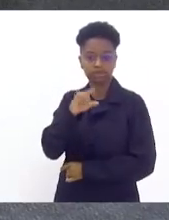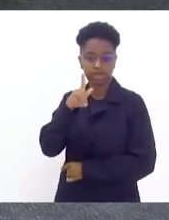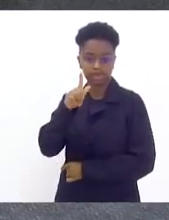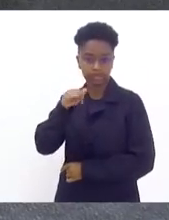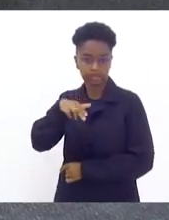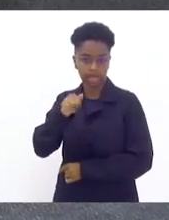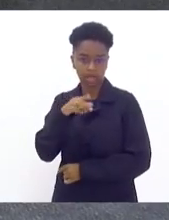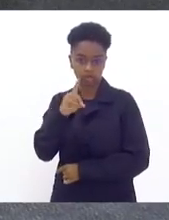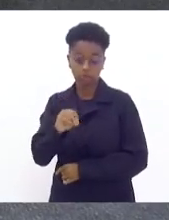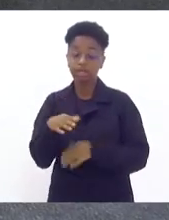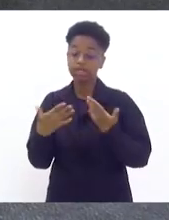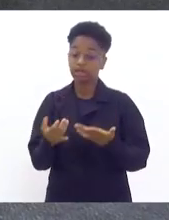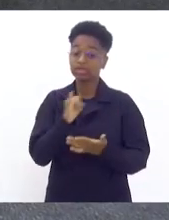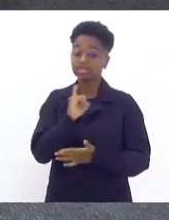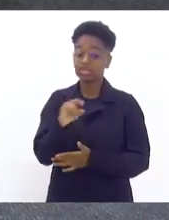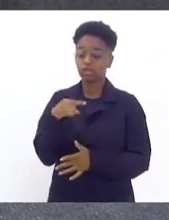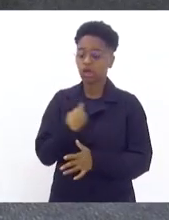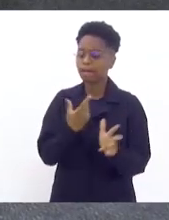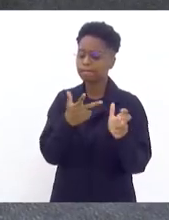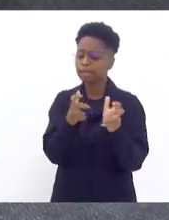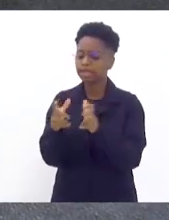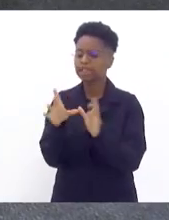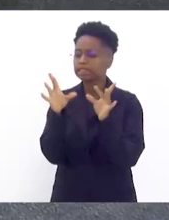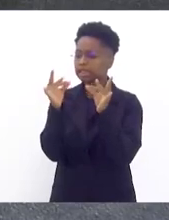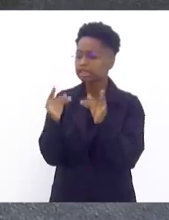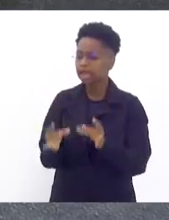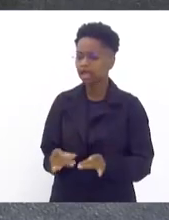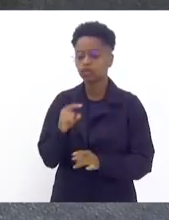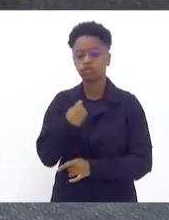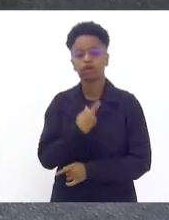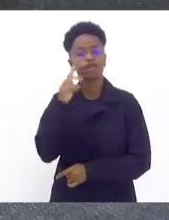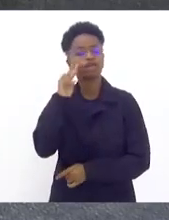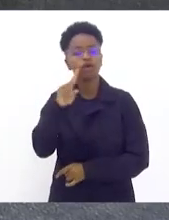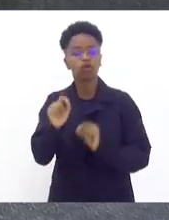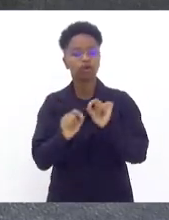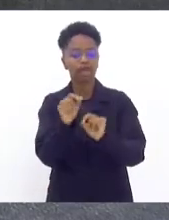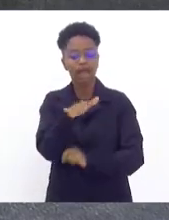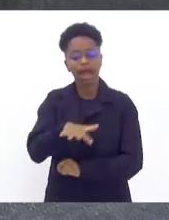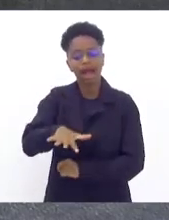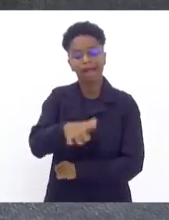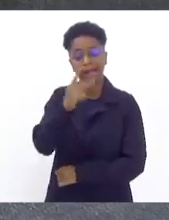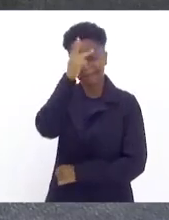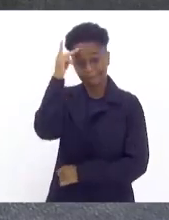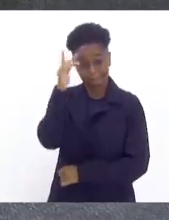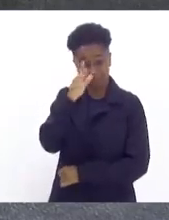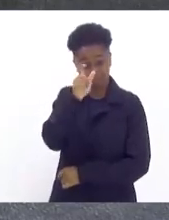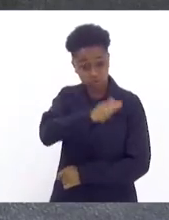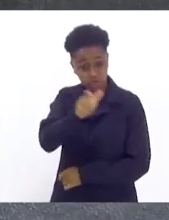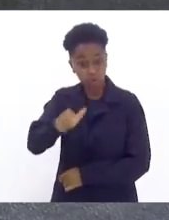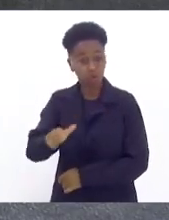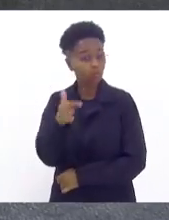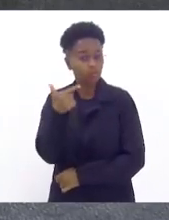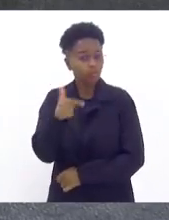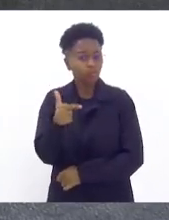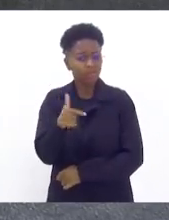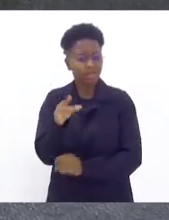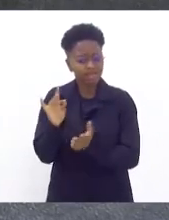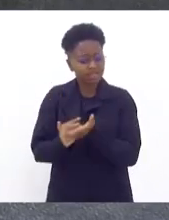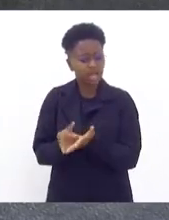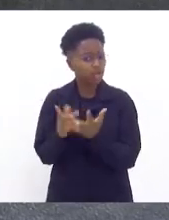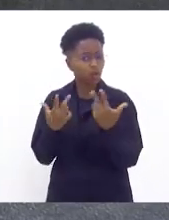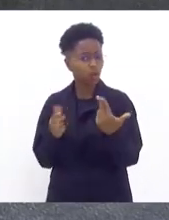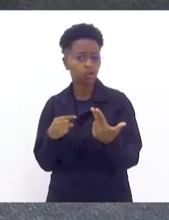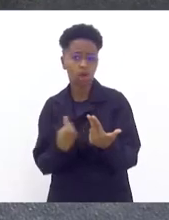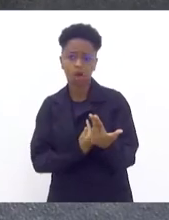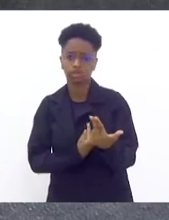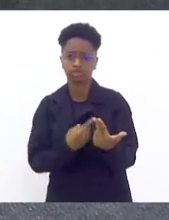nós observamos esse detalhe, é que nós estamos falando de um universo de pessoas que não tem a nossa realidade de